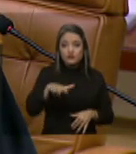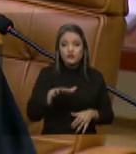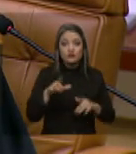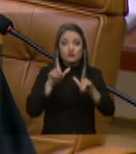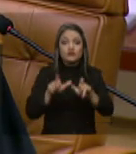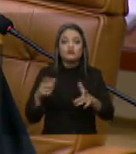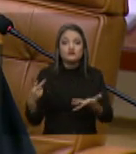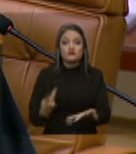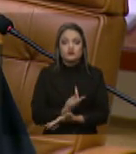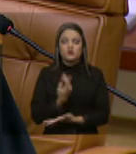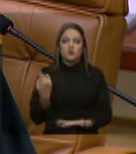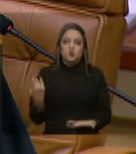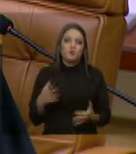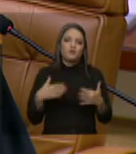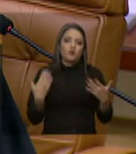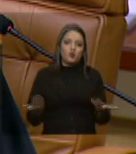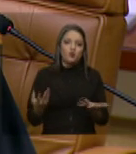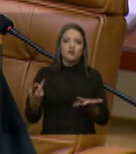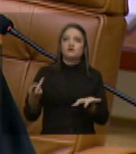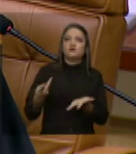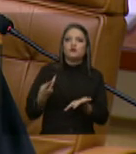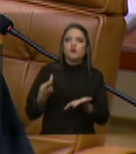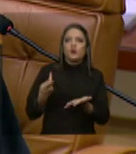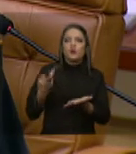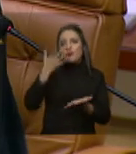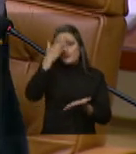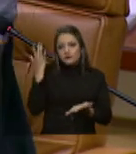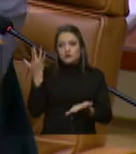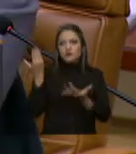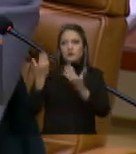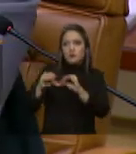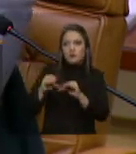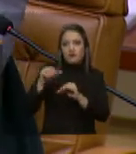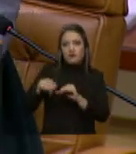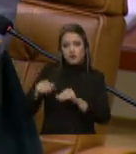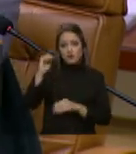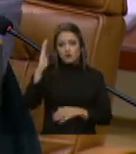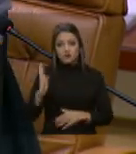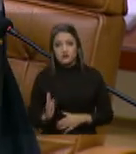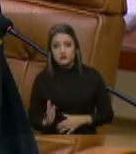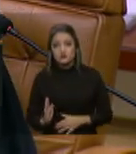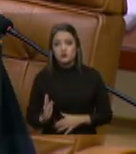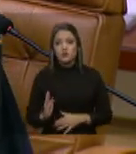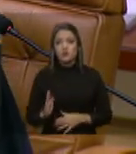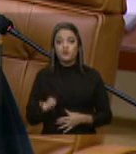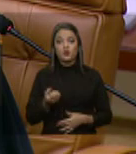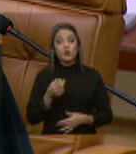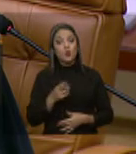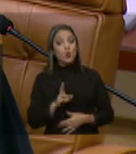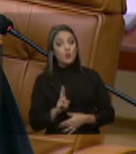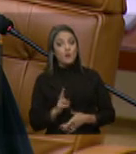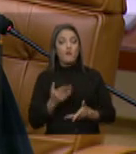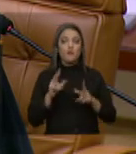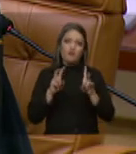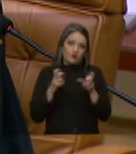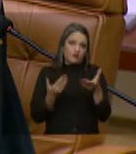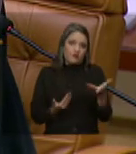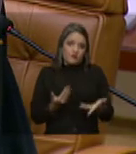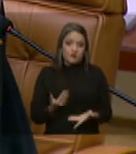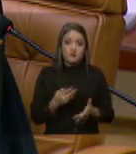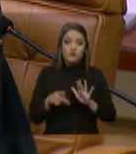um dos atos é praticados no Brasil ou entre aspas né a prestação de serviços no